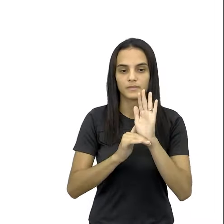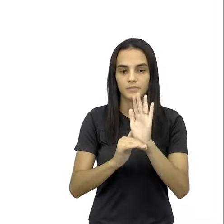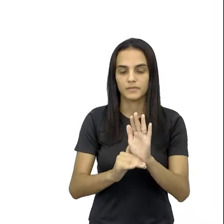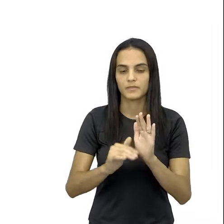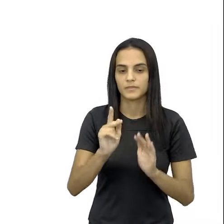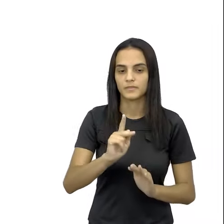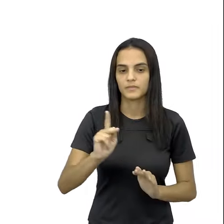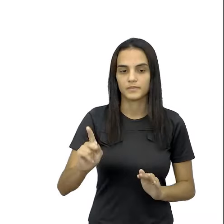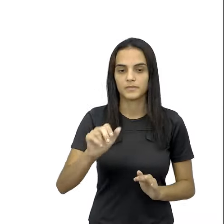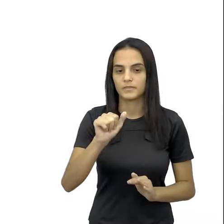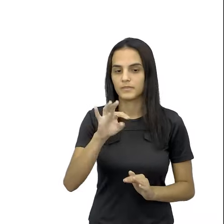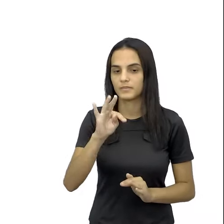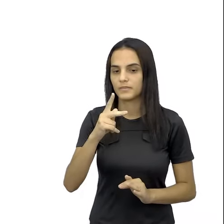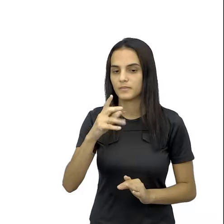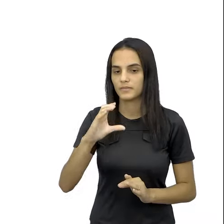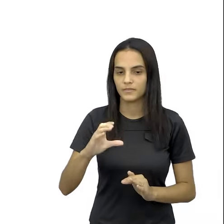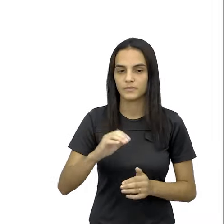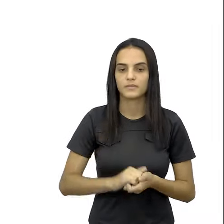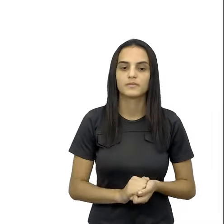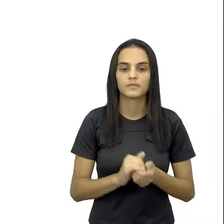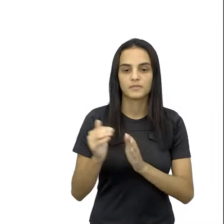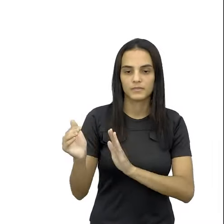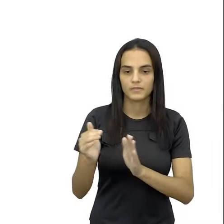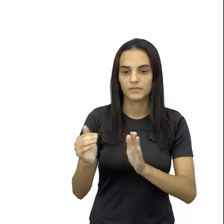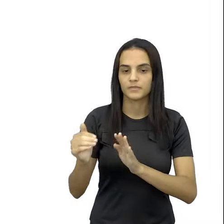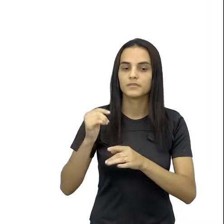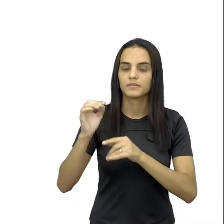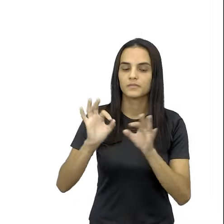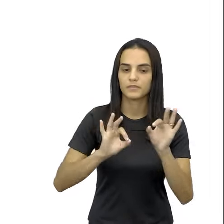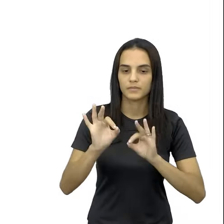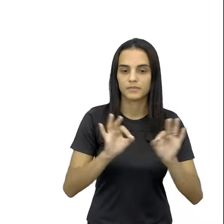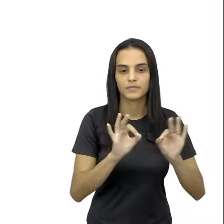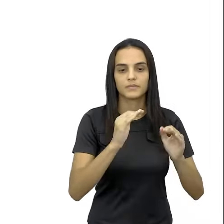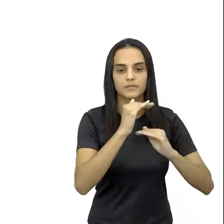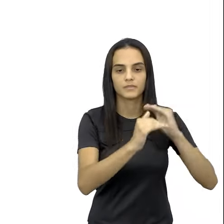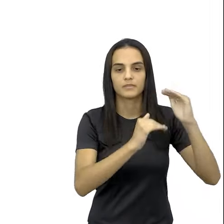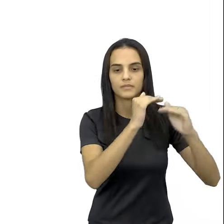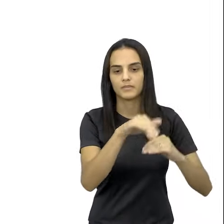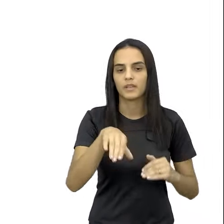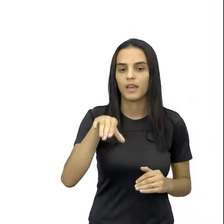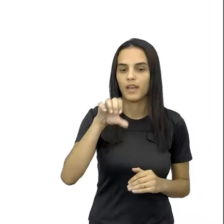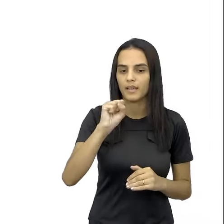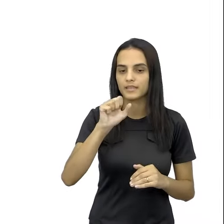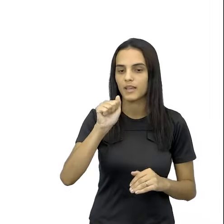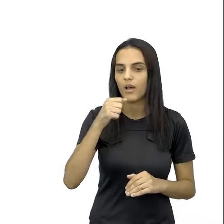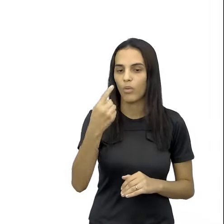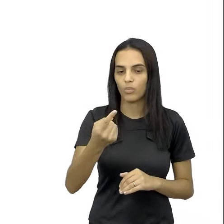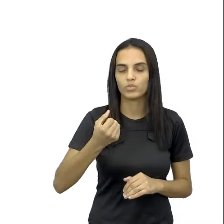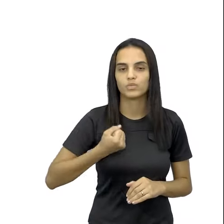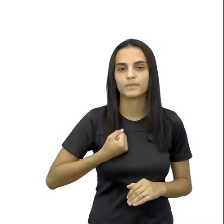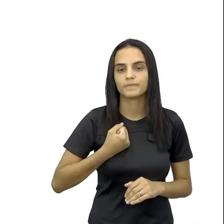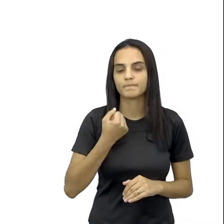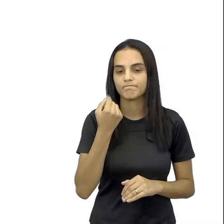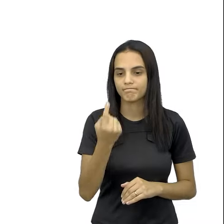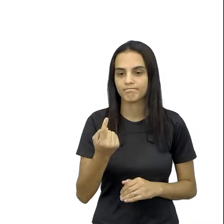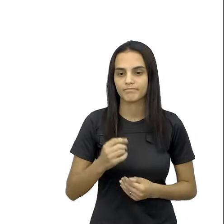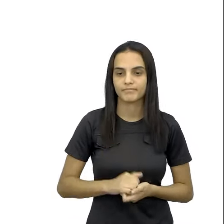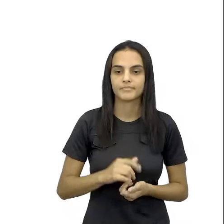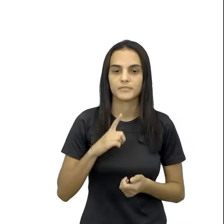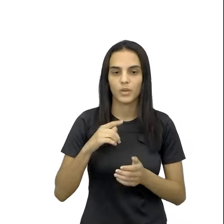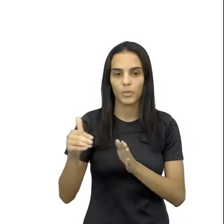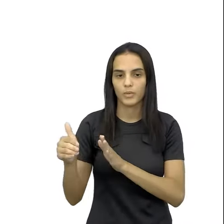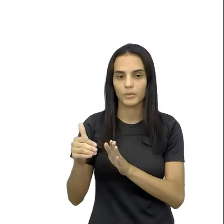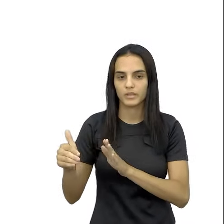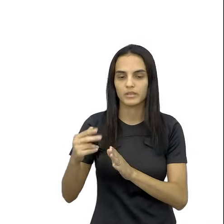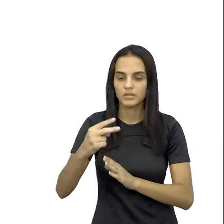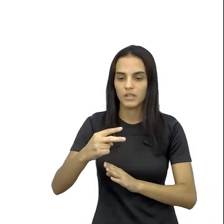professor na TPC durante o planejamento do desenvolvimento da SA1, volume 1, né? Então, tem aquele momento do